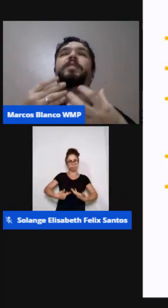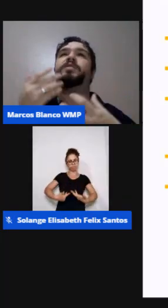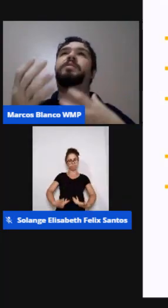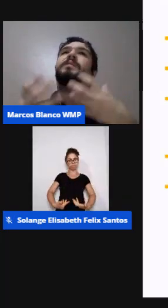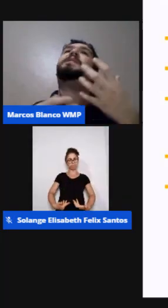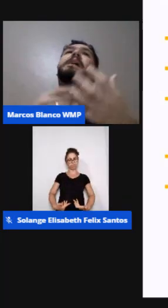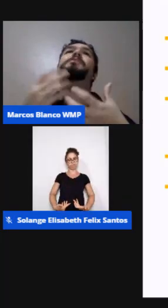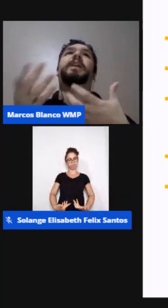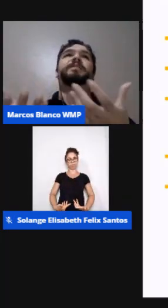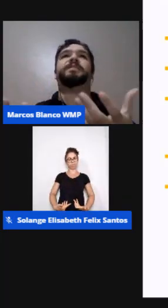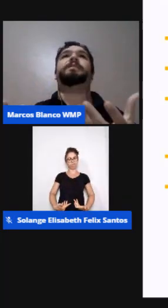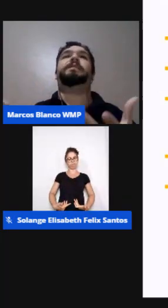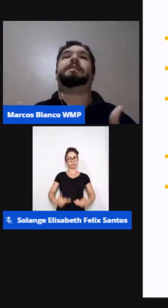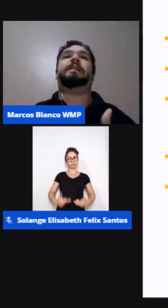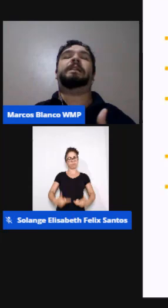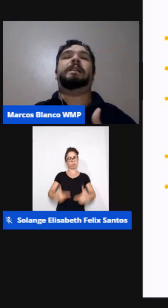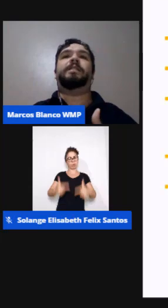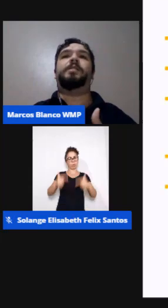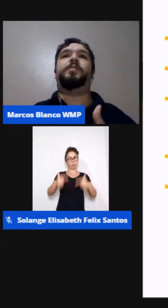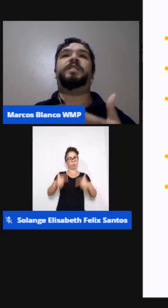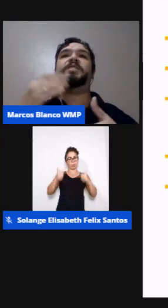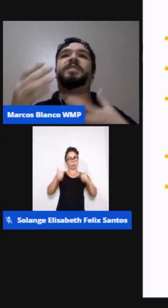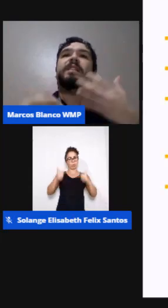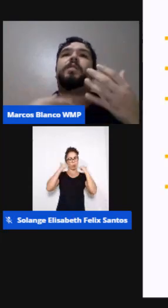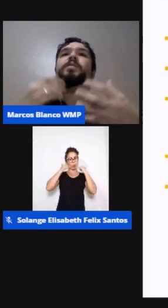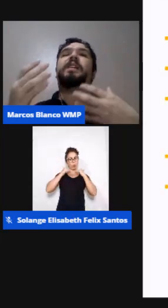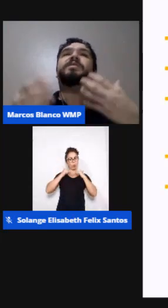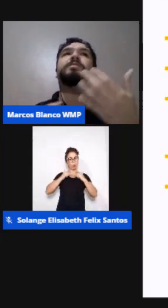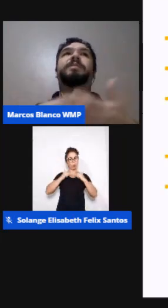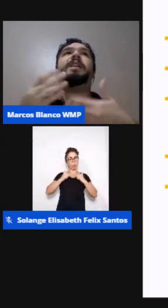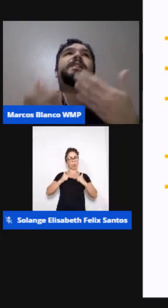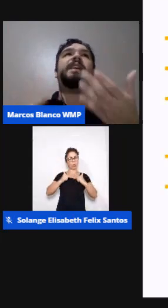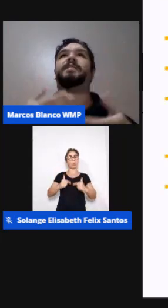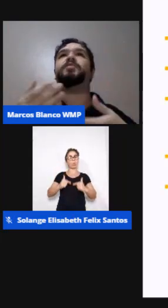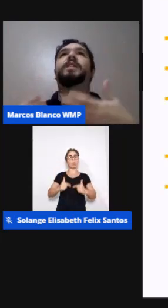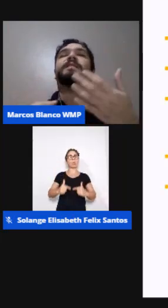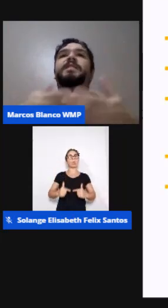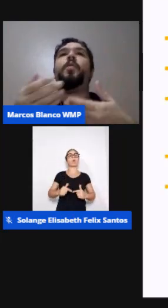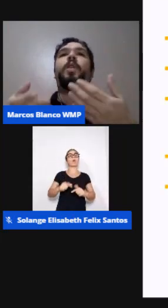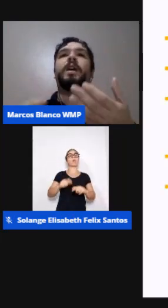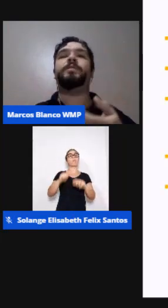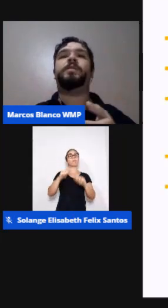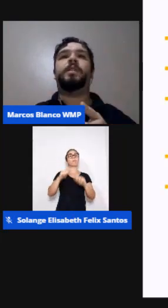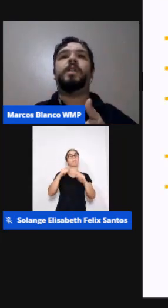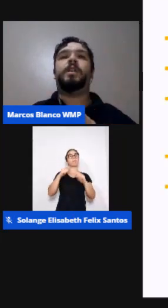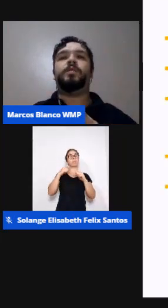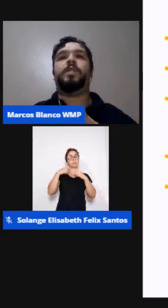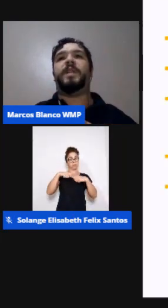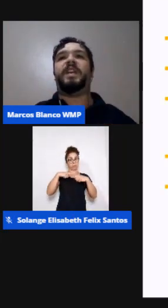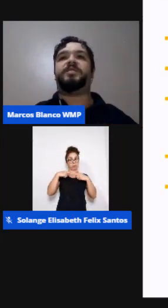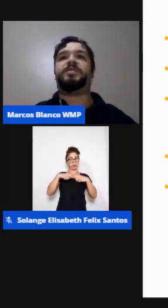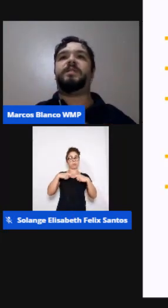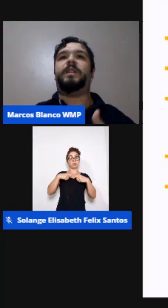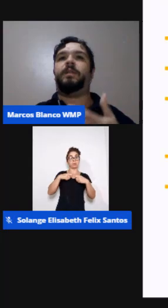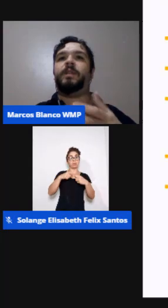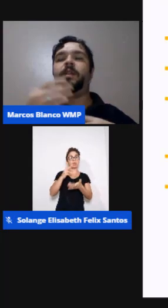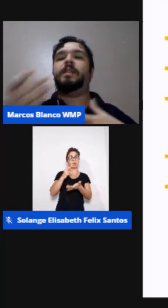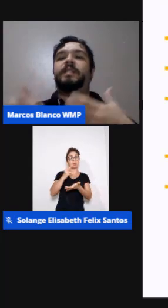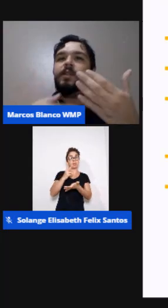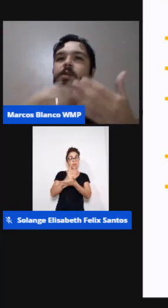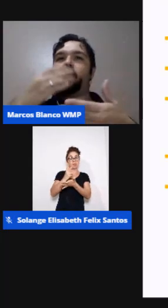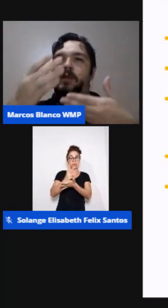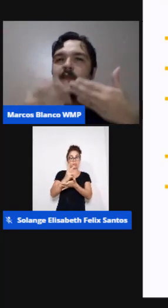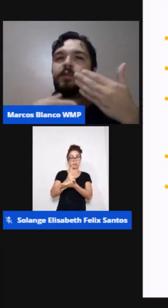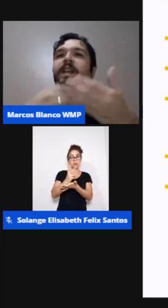o cuidado de não ficar doente, né? Então, por isso a gente tem que ter o cuidado de não ter, né, essas doenças circulando no ambiente onde a gente